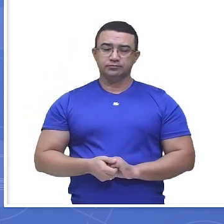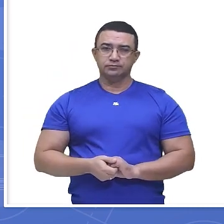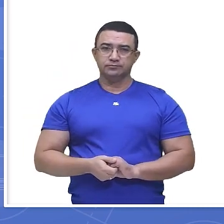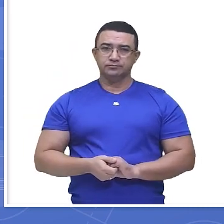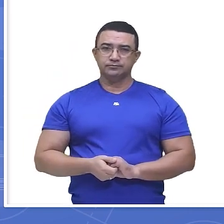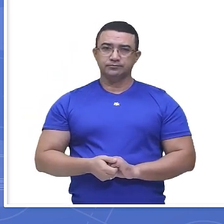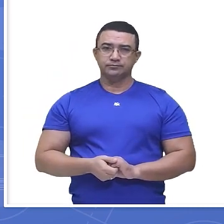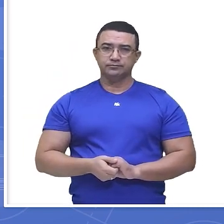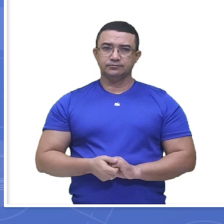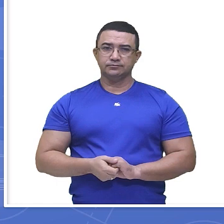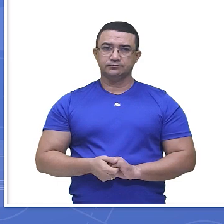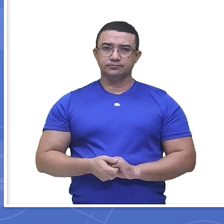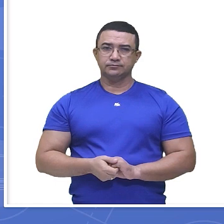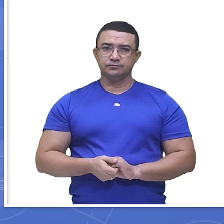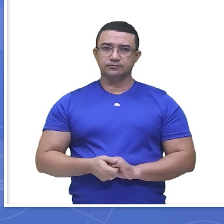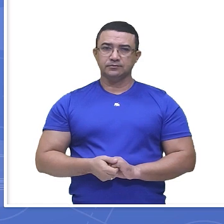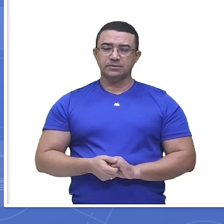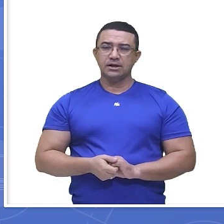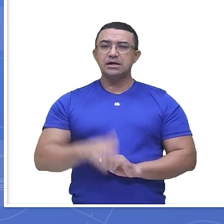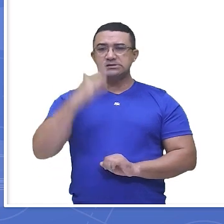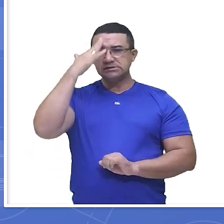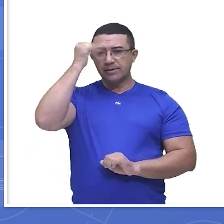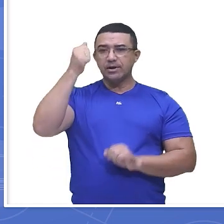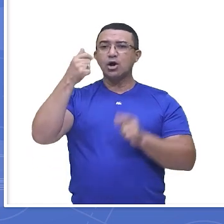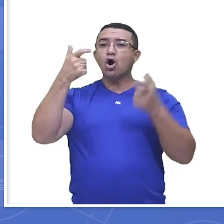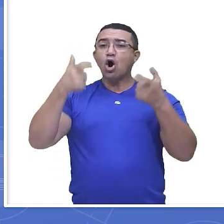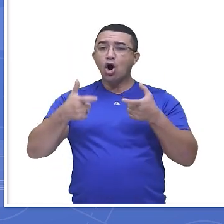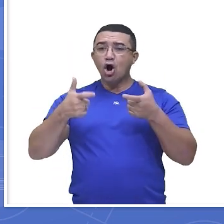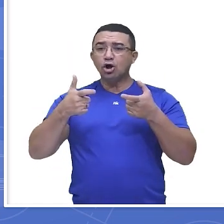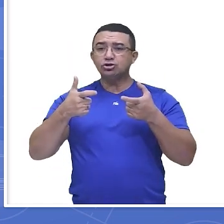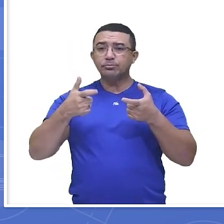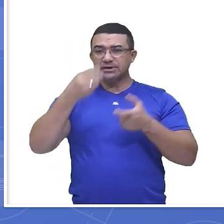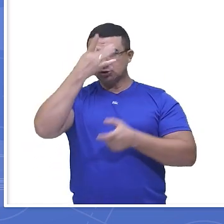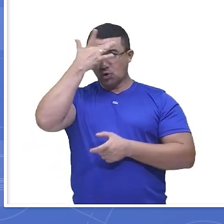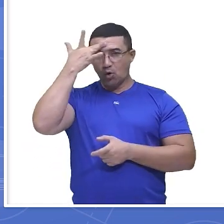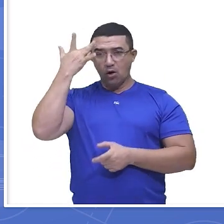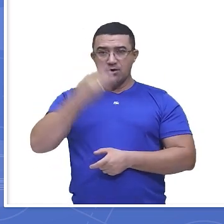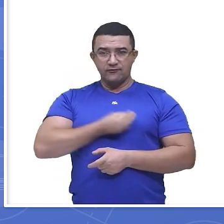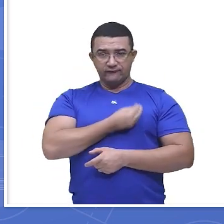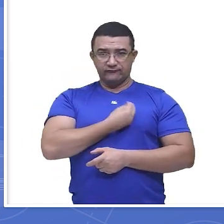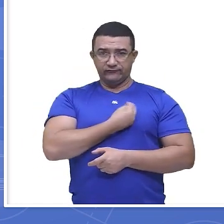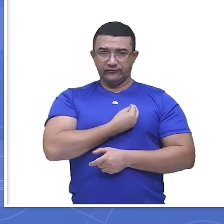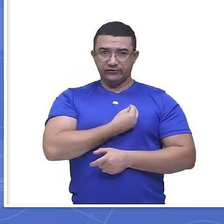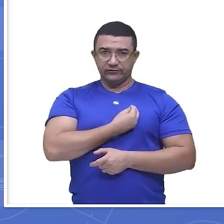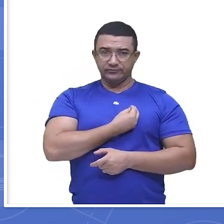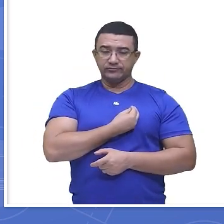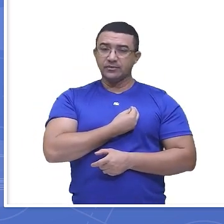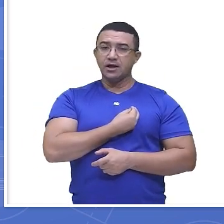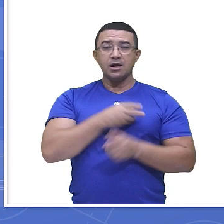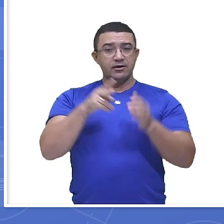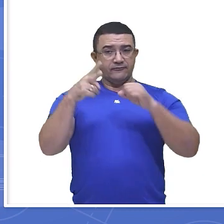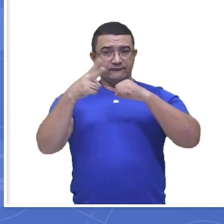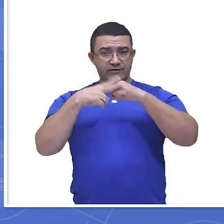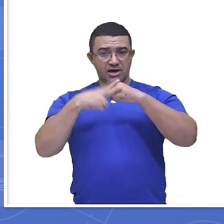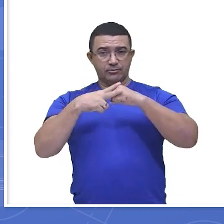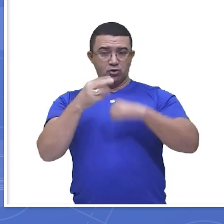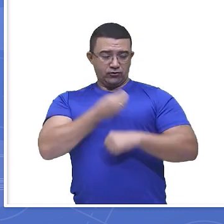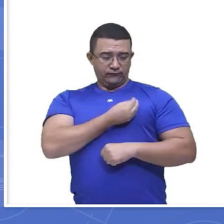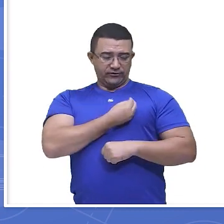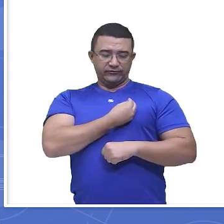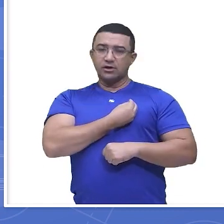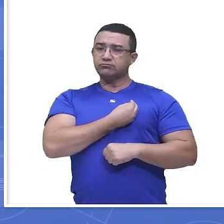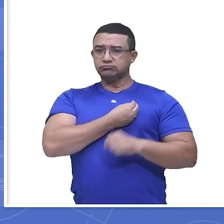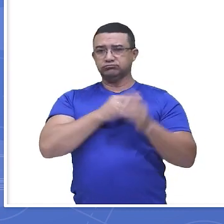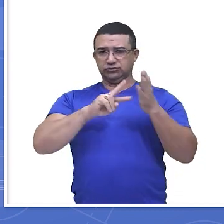disso. Residência. Saber em onde vive. O verbo vivir está relacionado com morar também, não